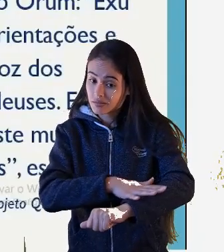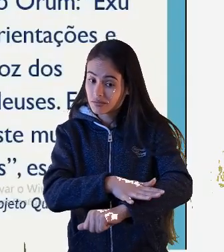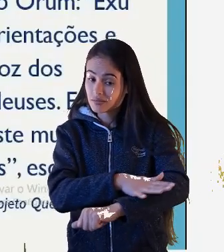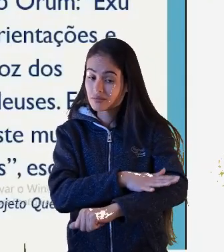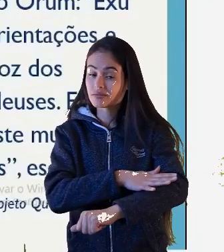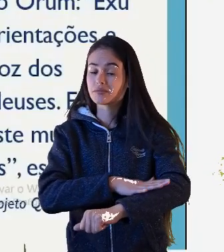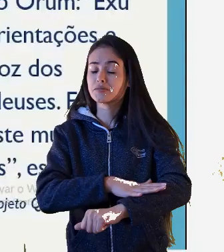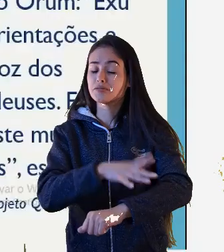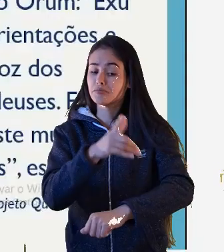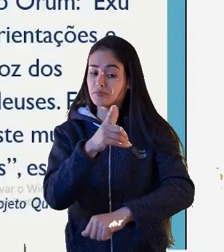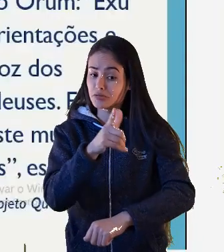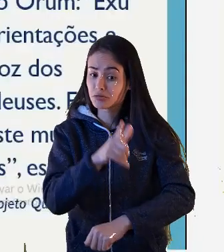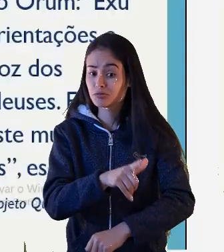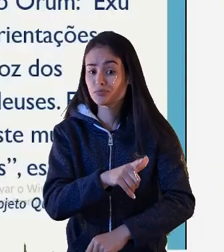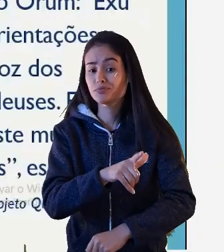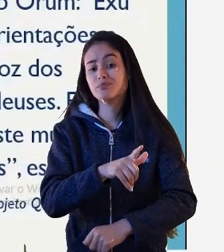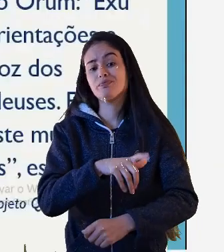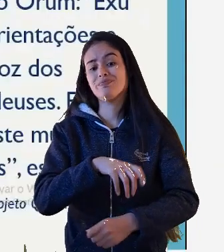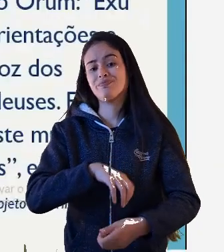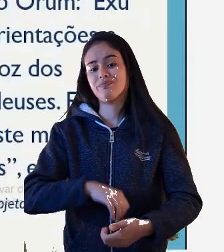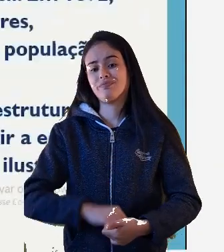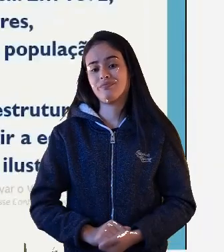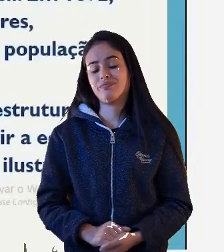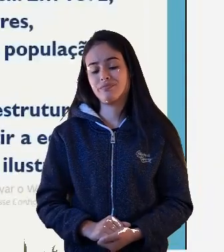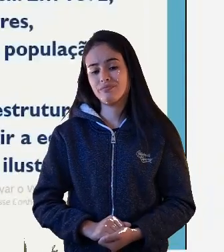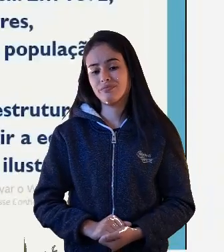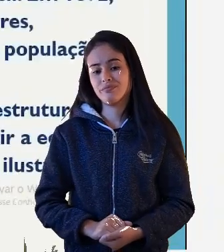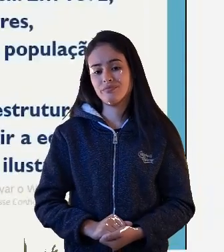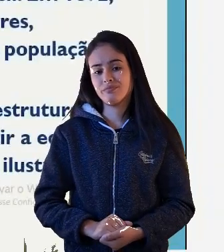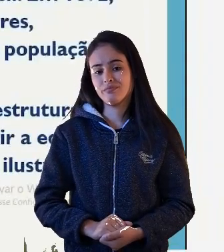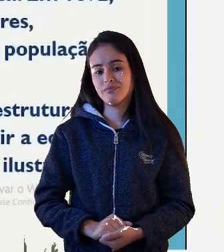isso entre aspas, né? Mas são essas pessoas